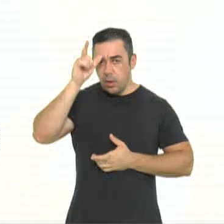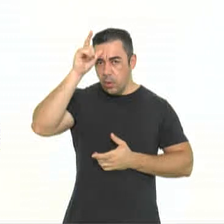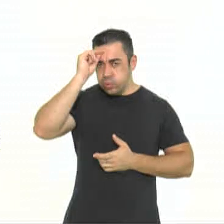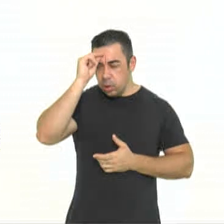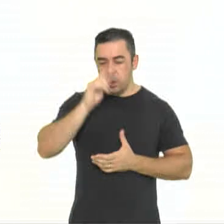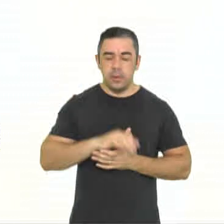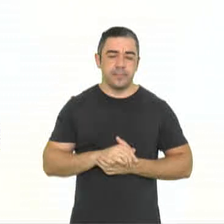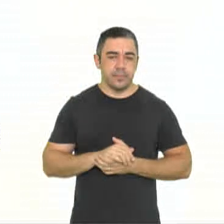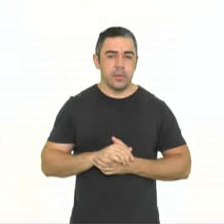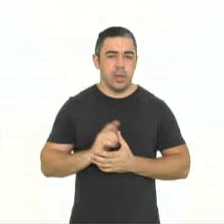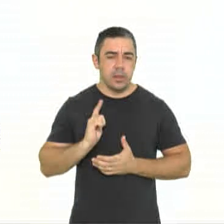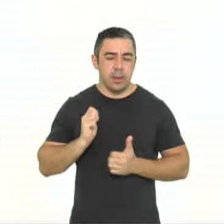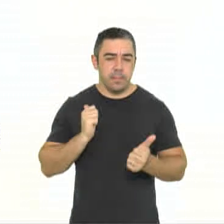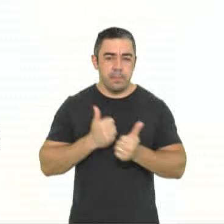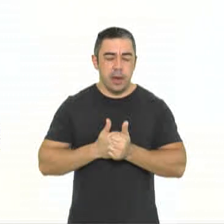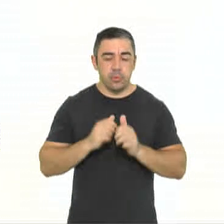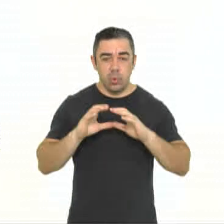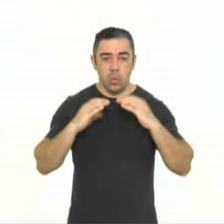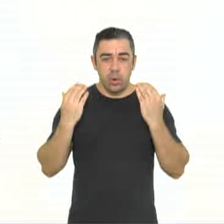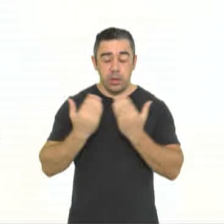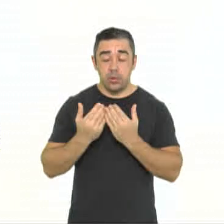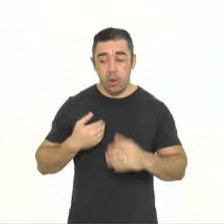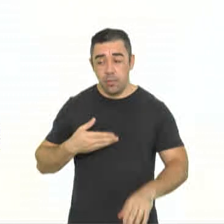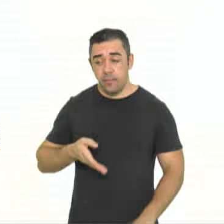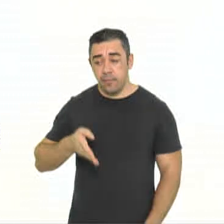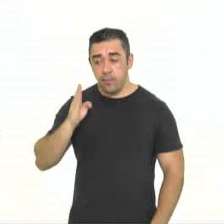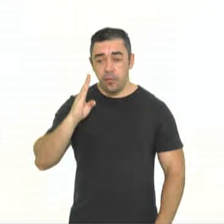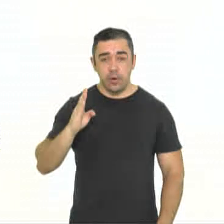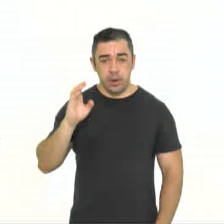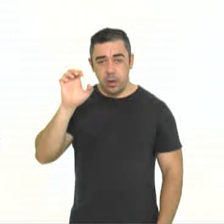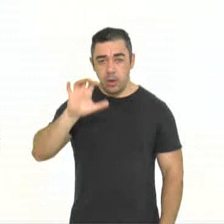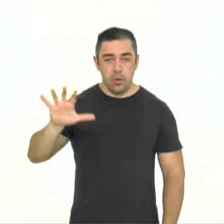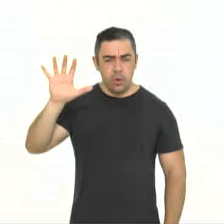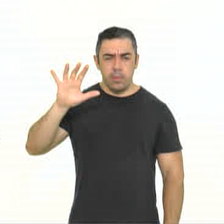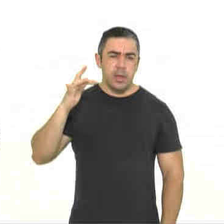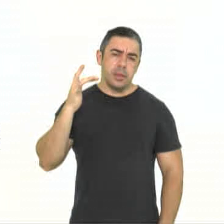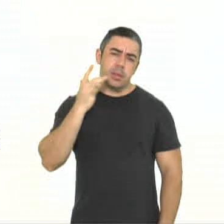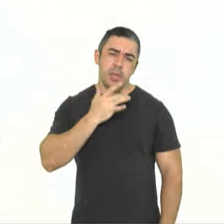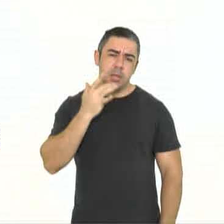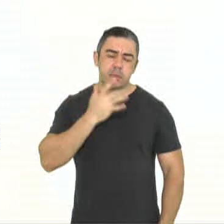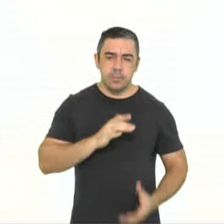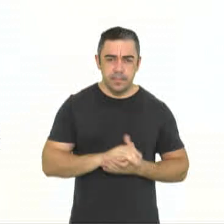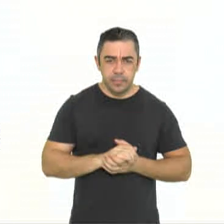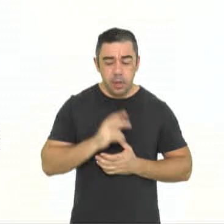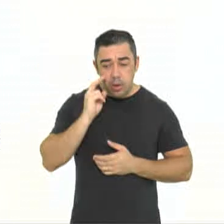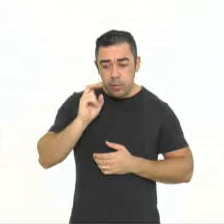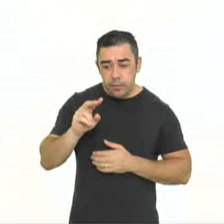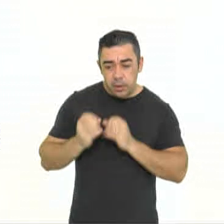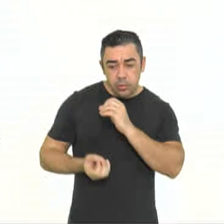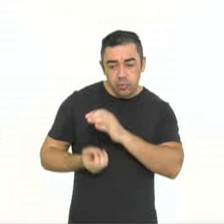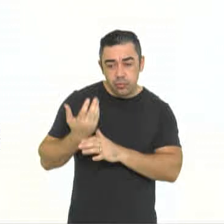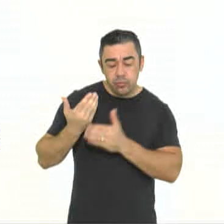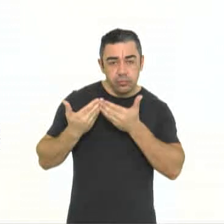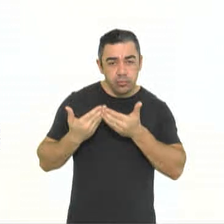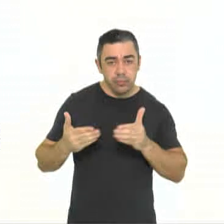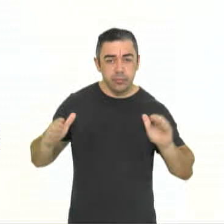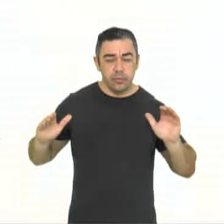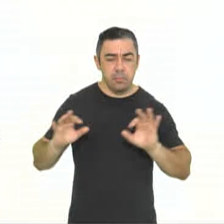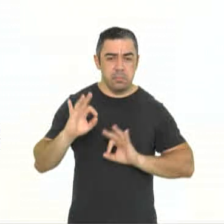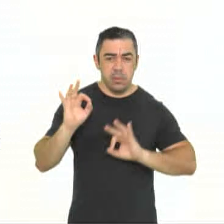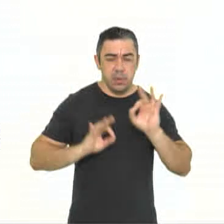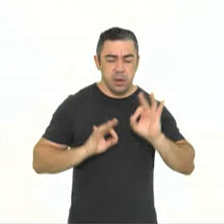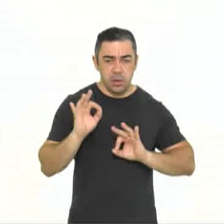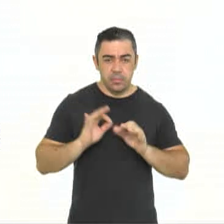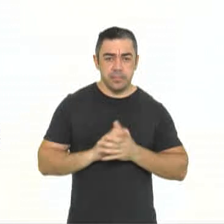enfim, a época do congresso e lá fui para a Europa. Que delícia! Assisti à inauguração e às sessões